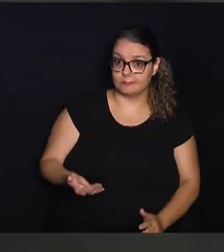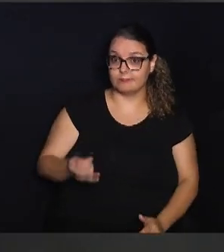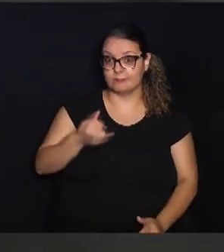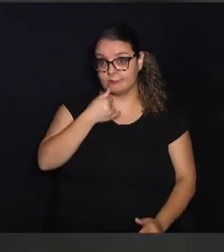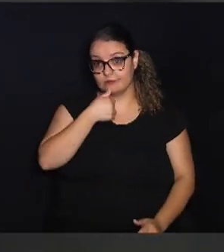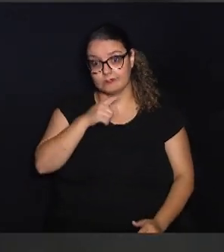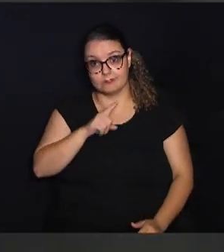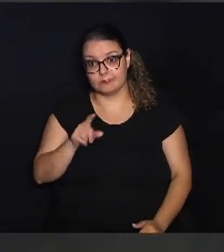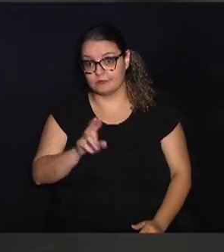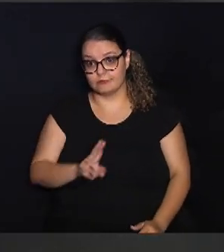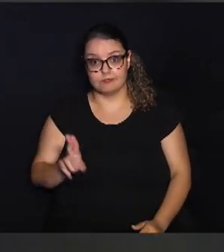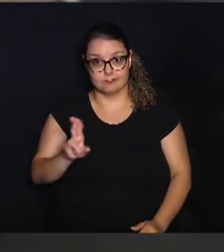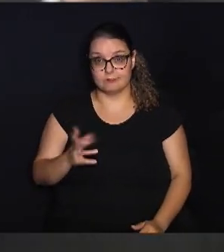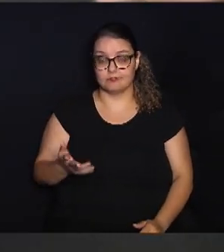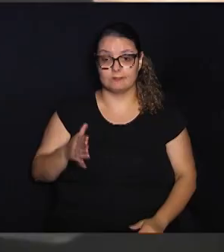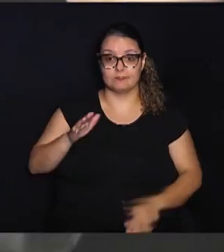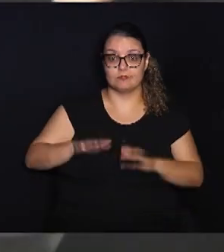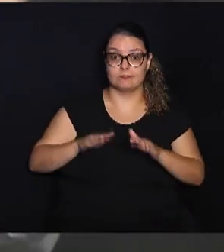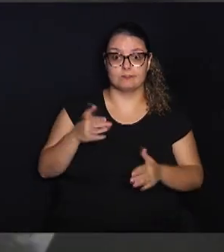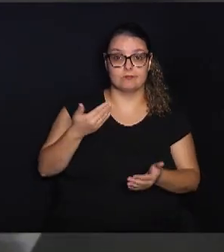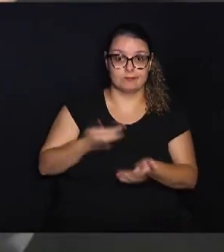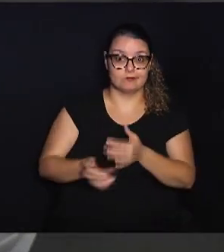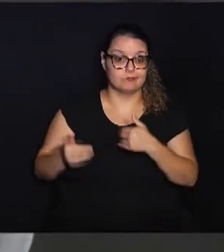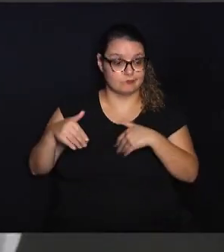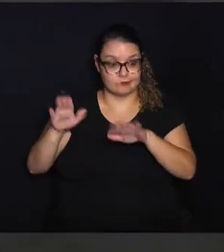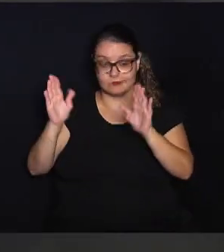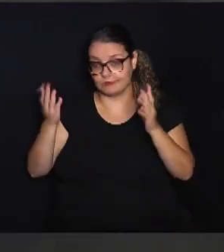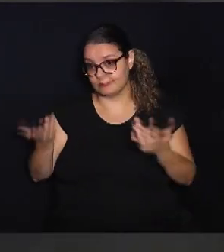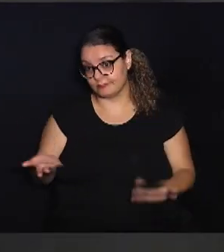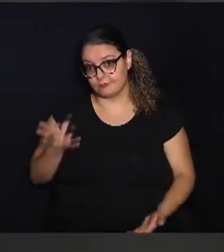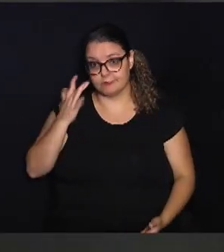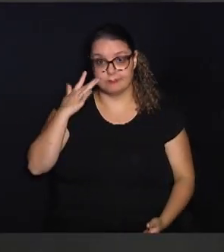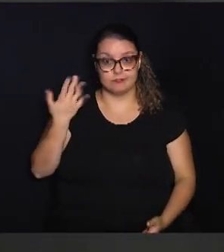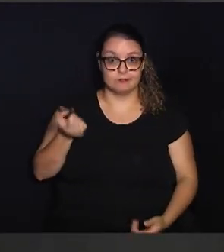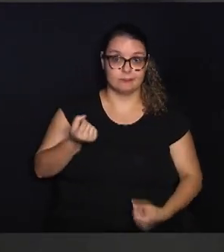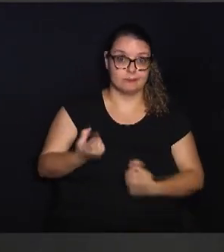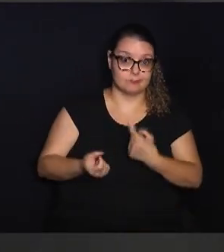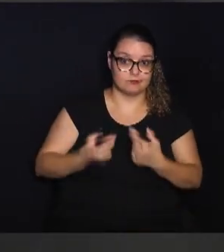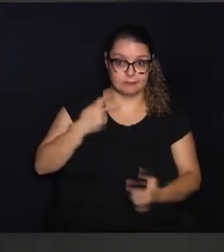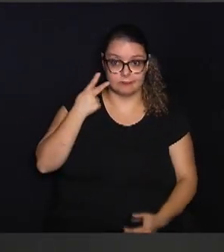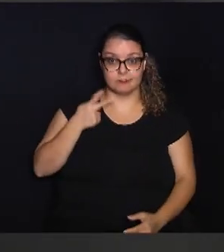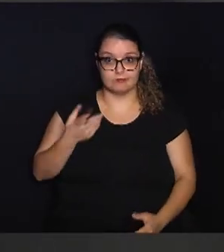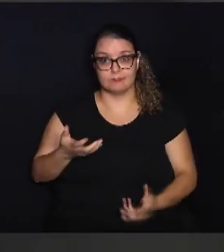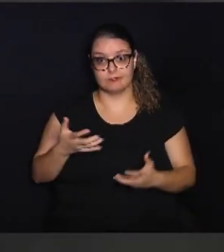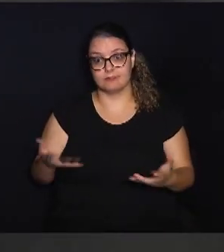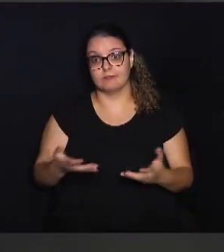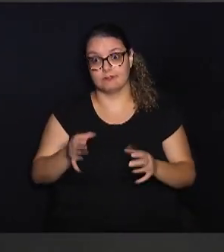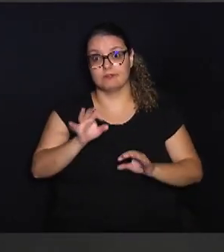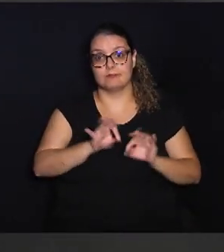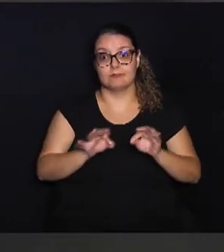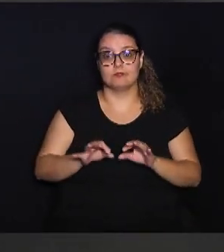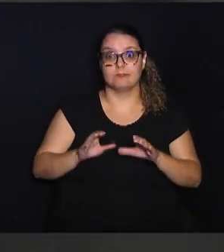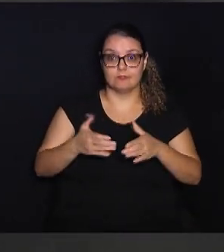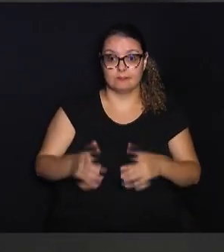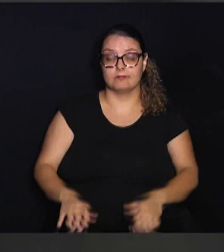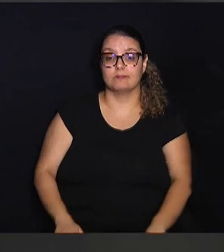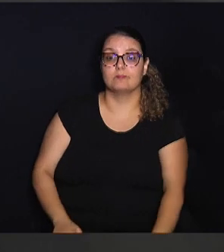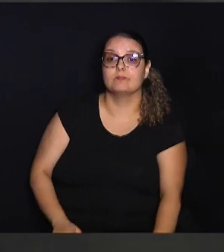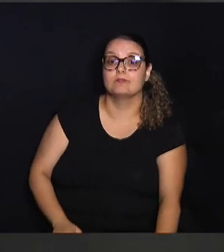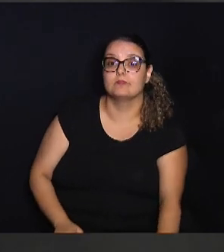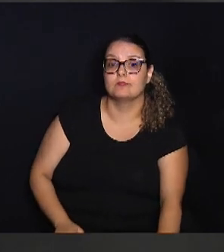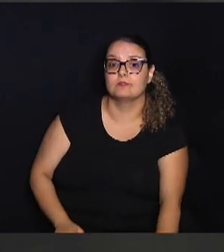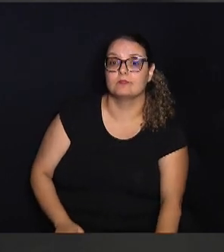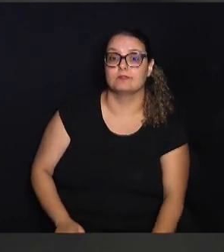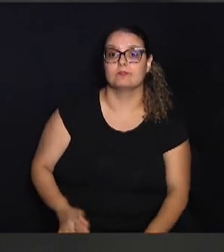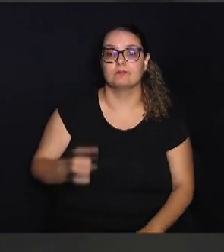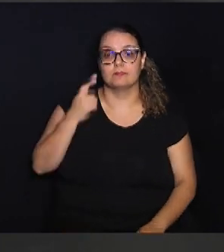implantou. Talvez fique perdido aí agora, não sei se algum vereador vai querer ressuscitar esses projetos, essas comissões, essas ideias.